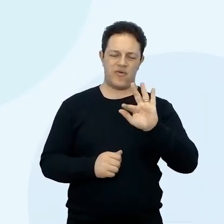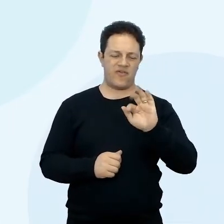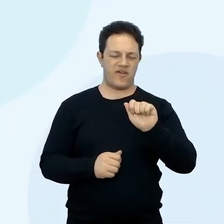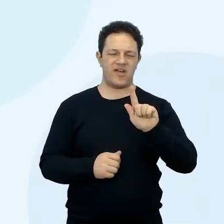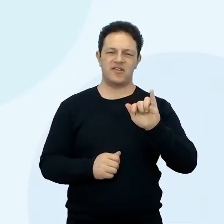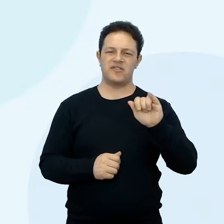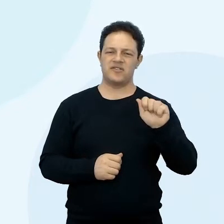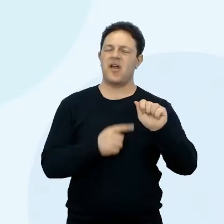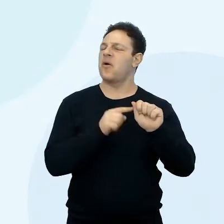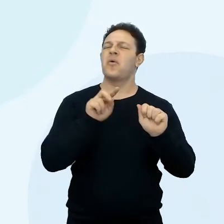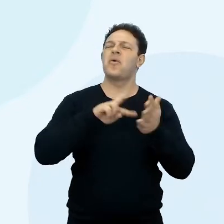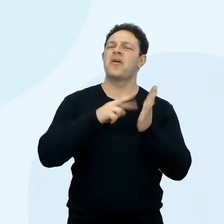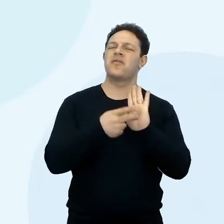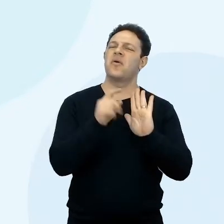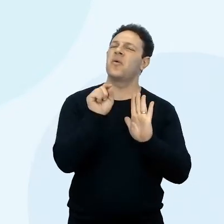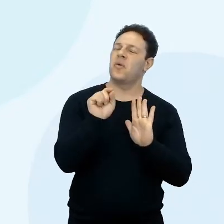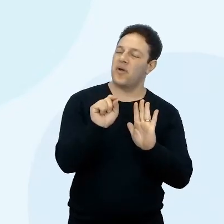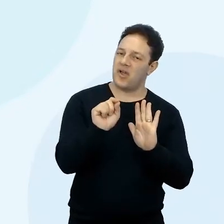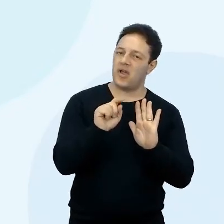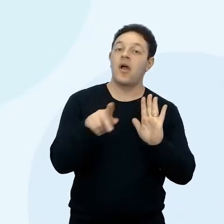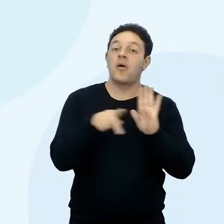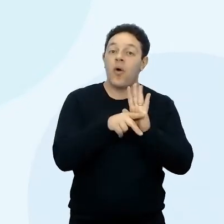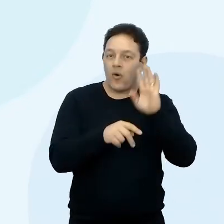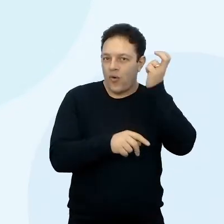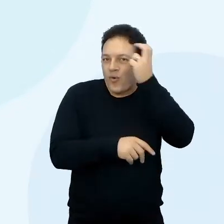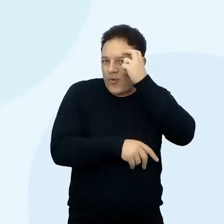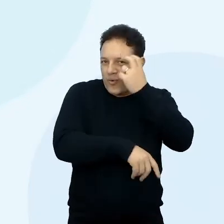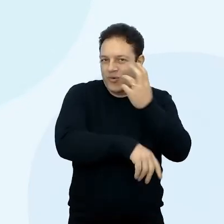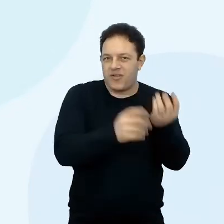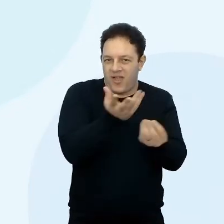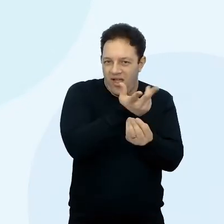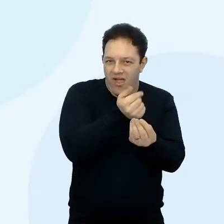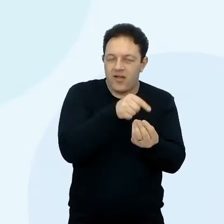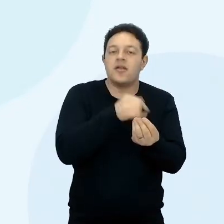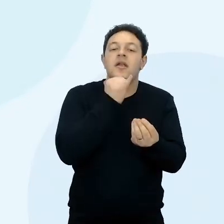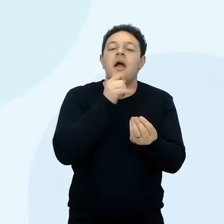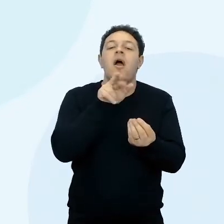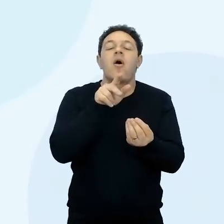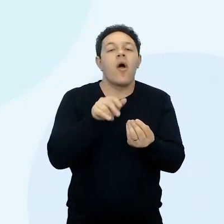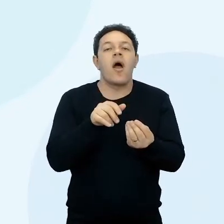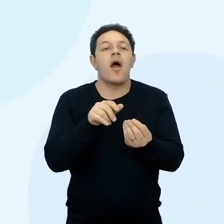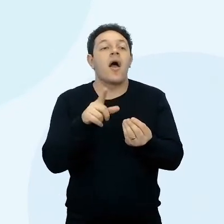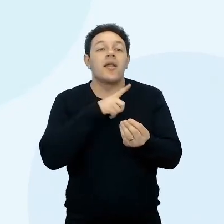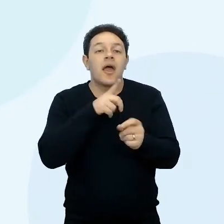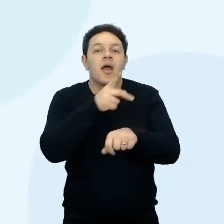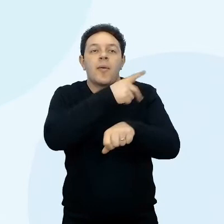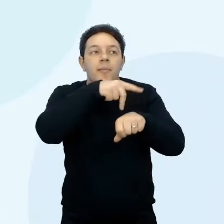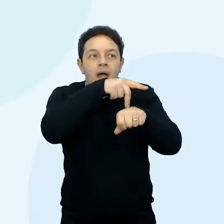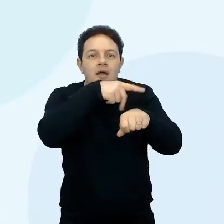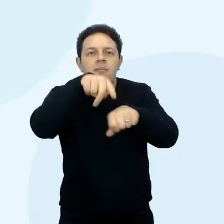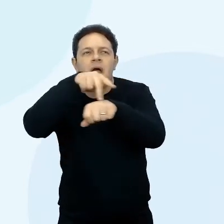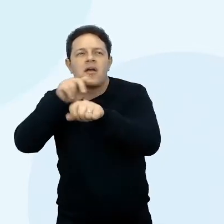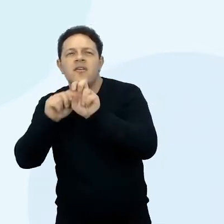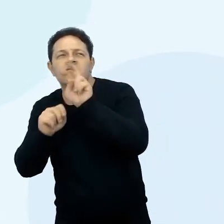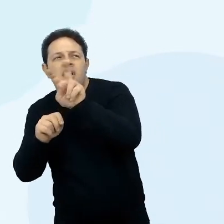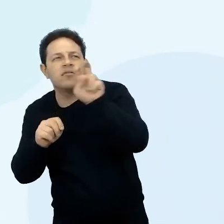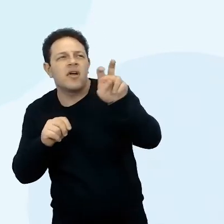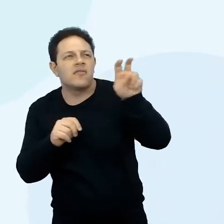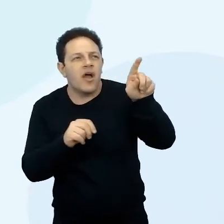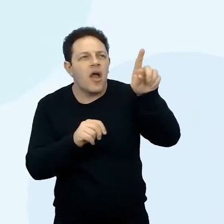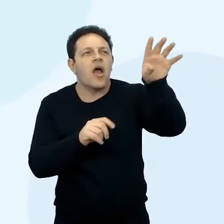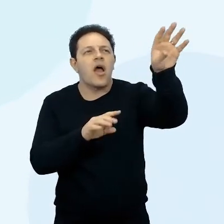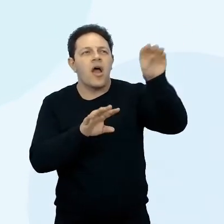vista cultural? É quando você traz elementos estrangeiros